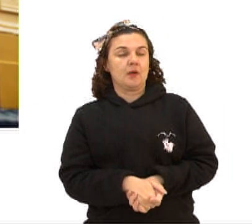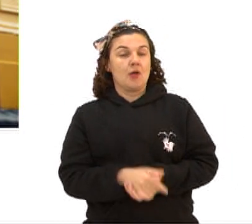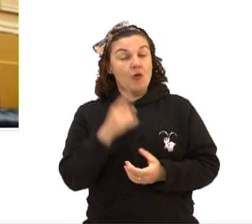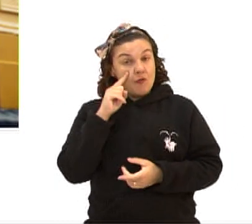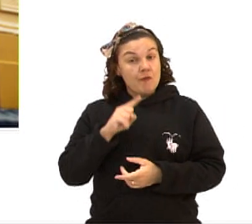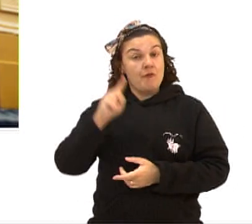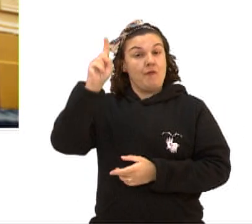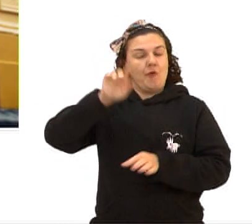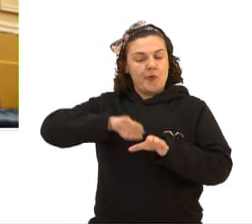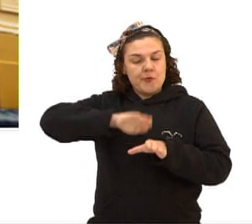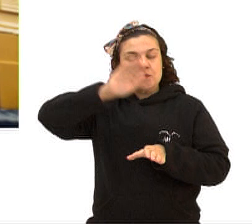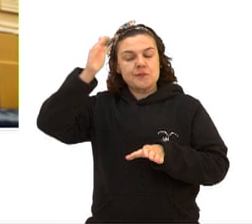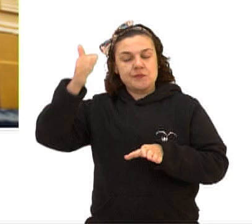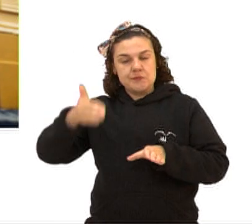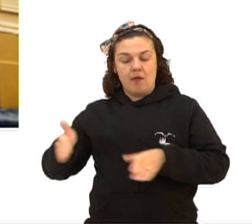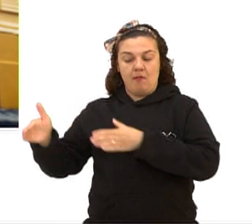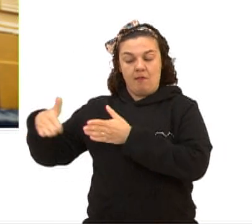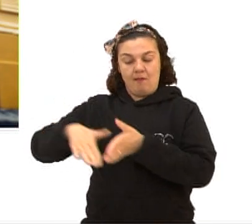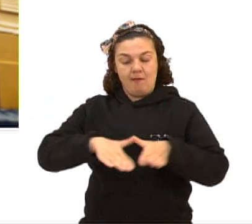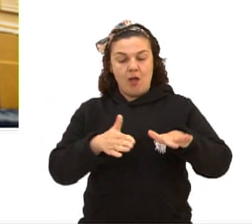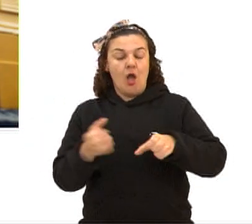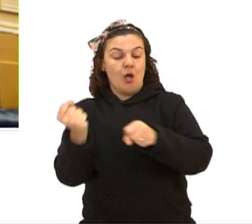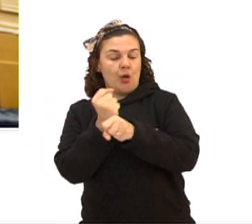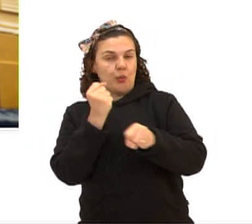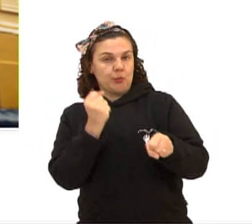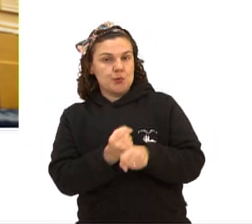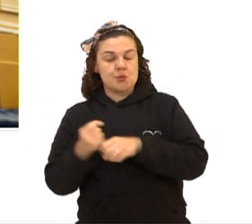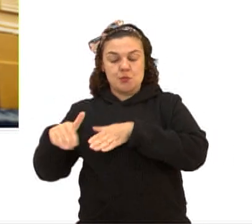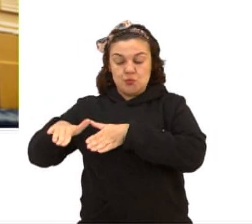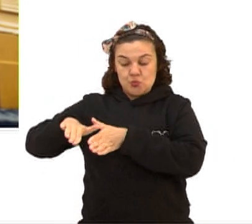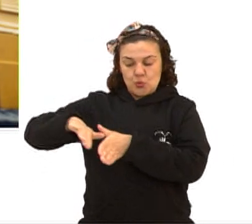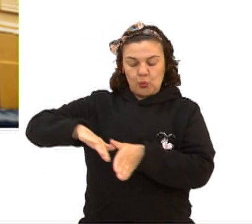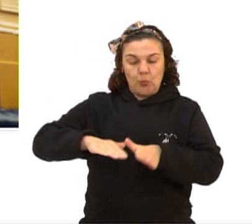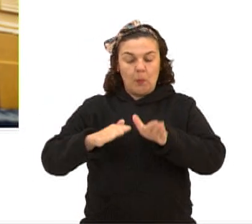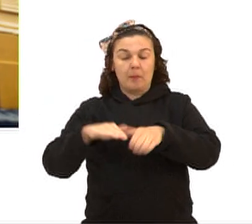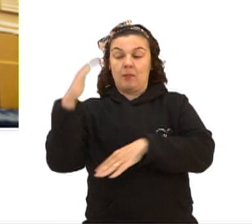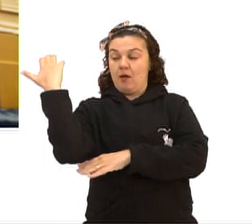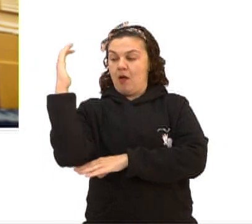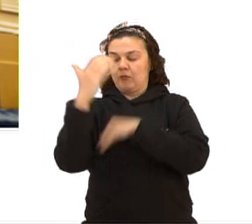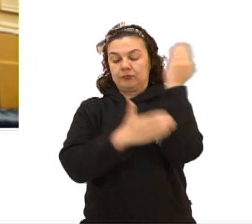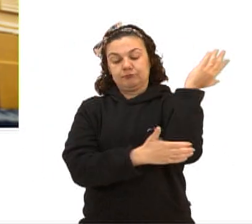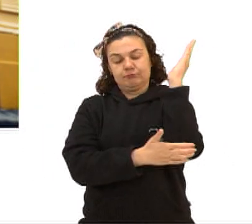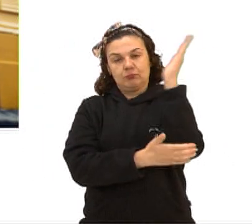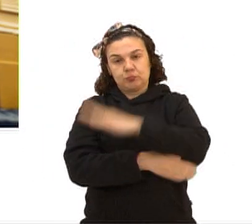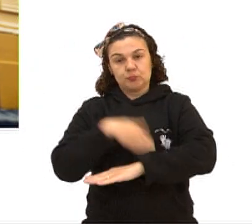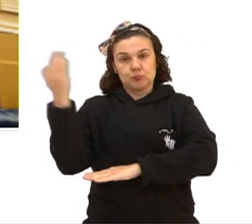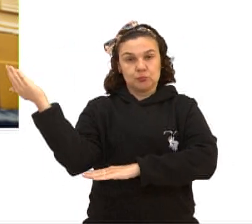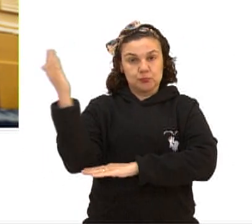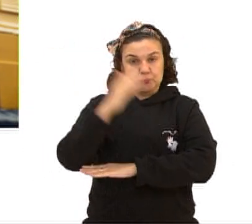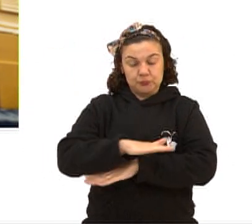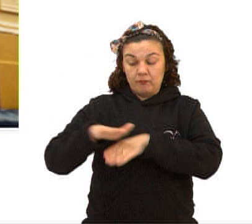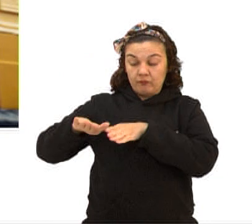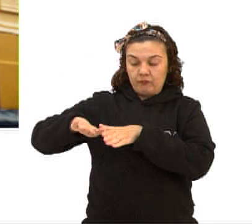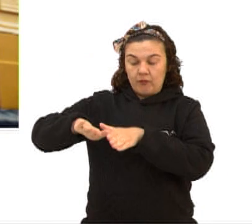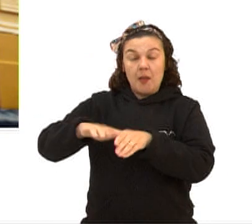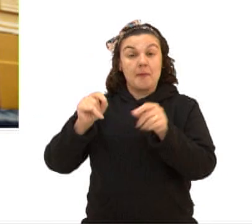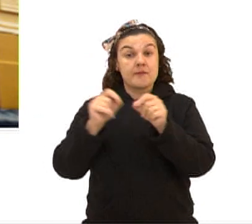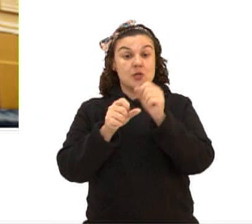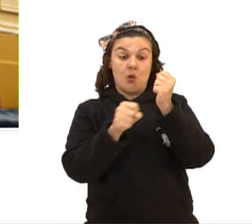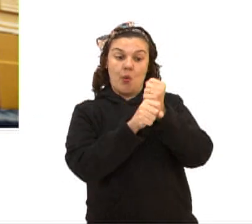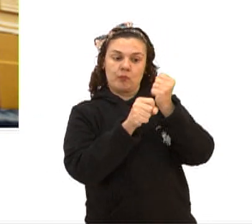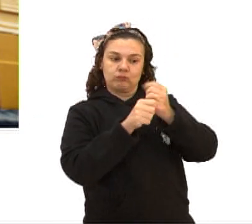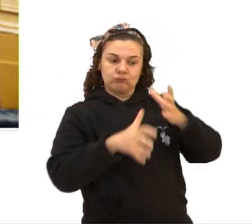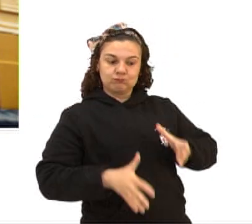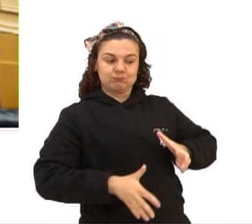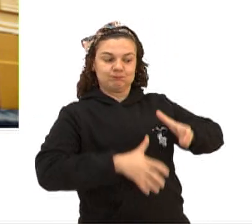as obras de terraplanagem, construíram a estrada, fizeram a derrubada da vegetação para a construção das caixas d'água ou